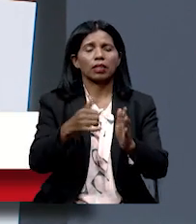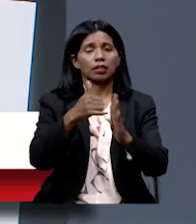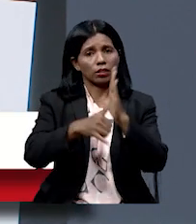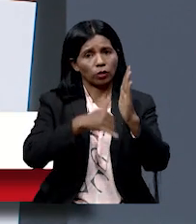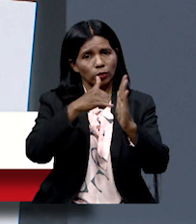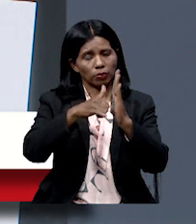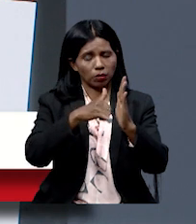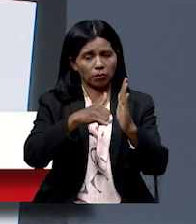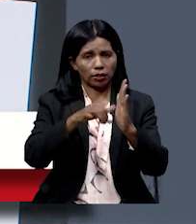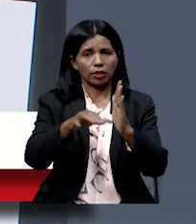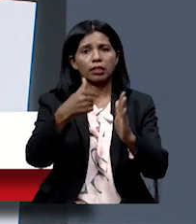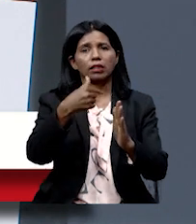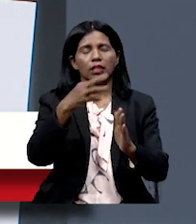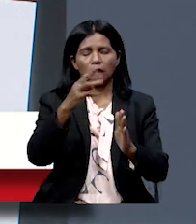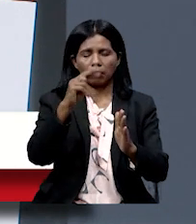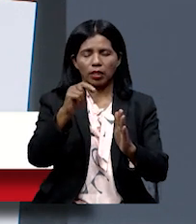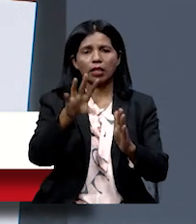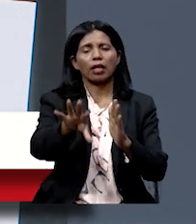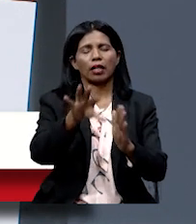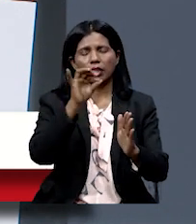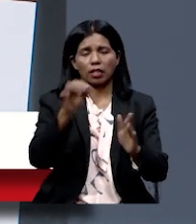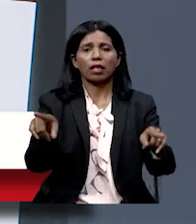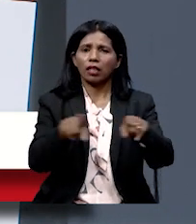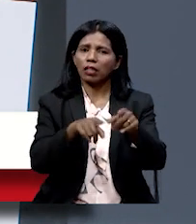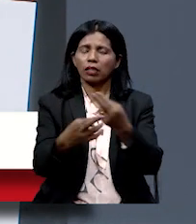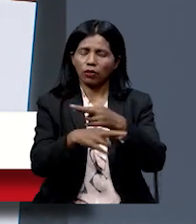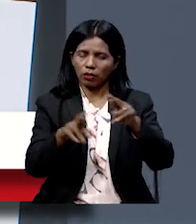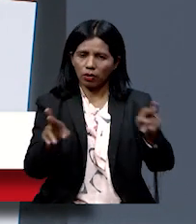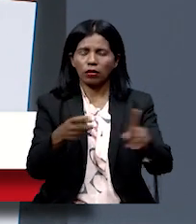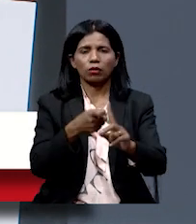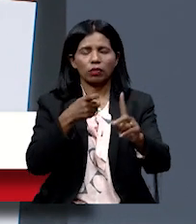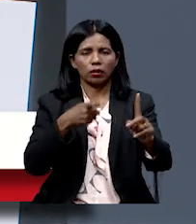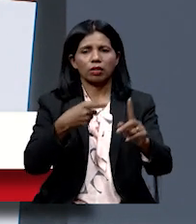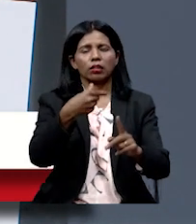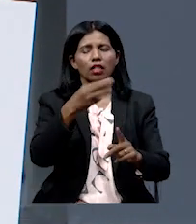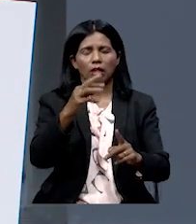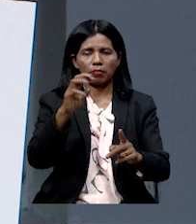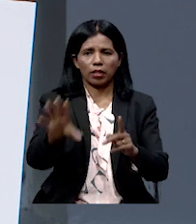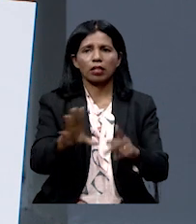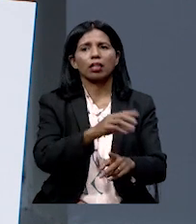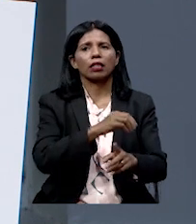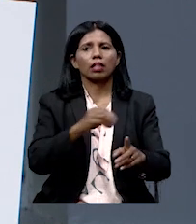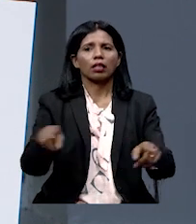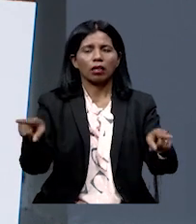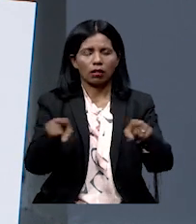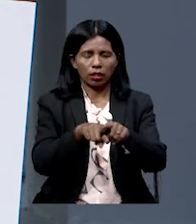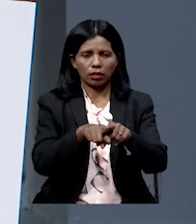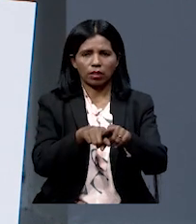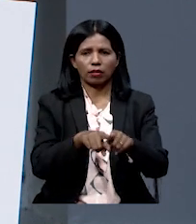ne haneseng resultado si proses wida GMN rasik atinji ona nia kanal atinji